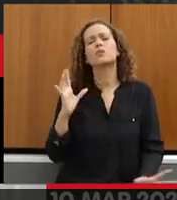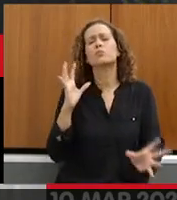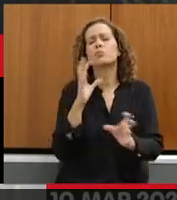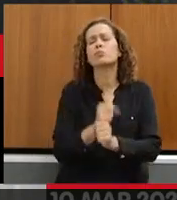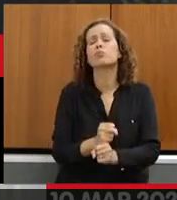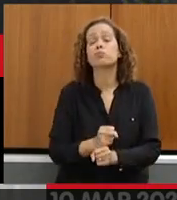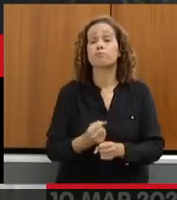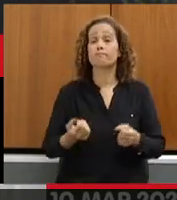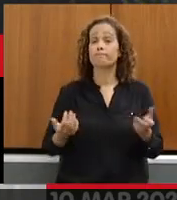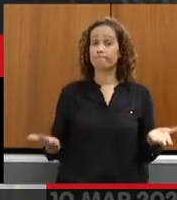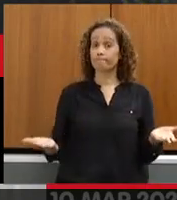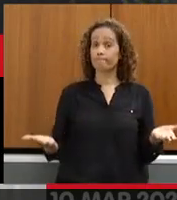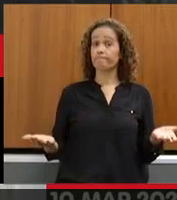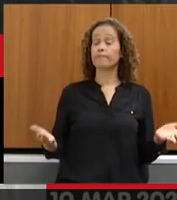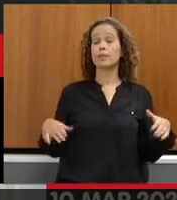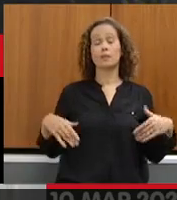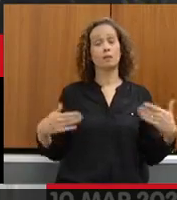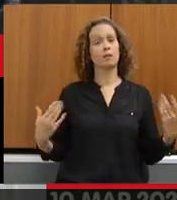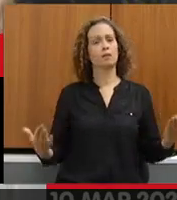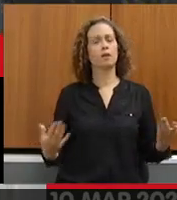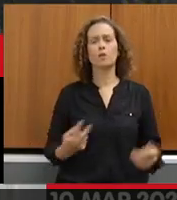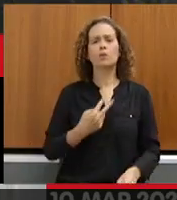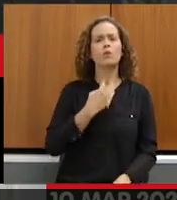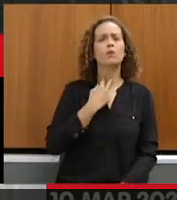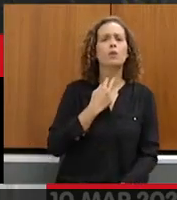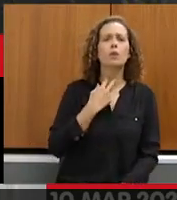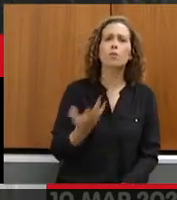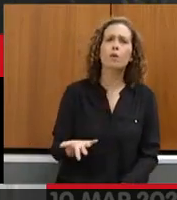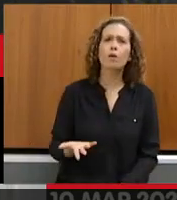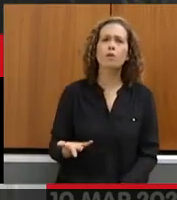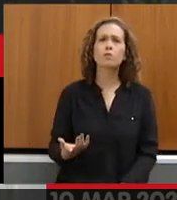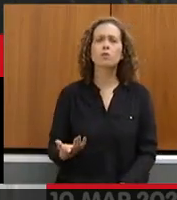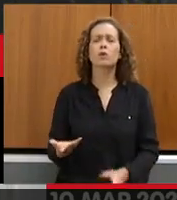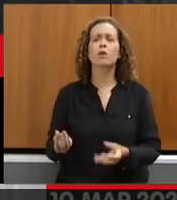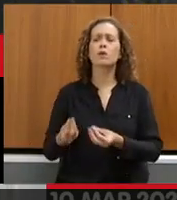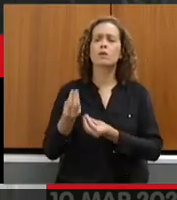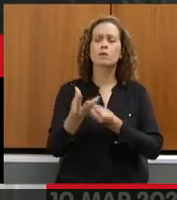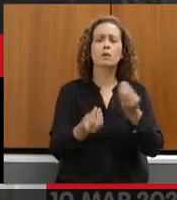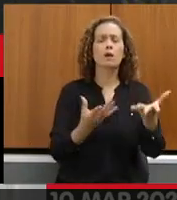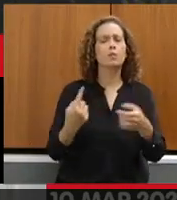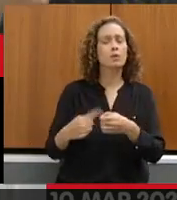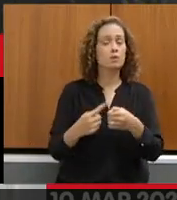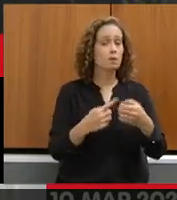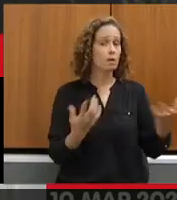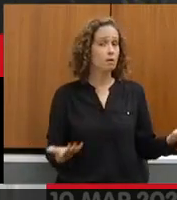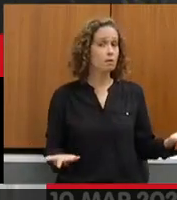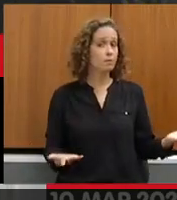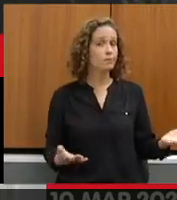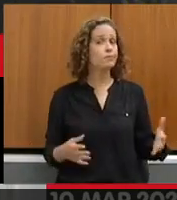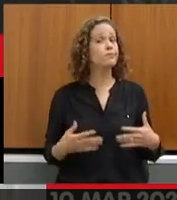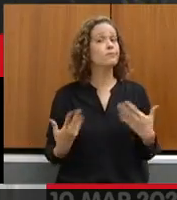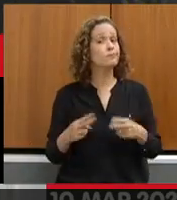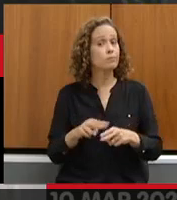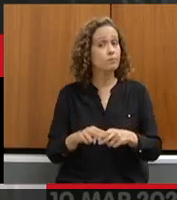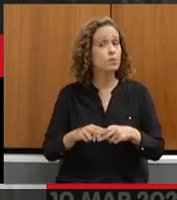do número então por portanto não pode disponibilizar de forma imediata para a cidade consequência